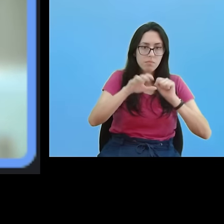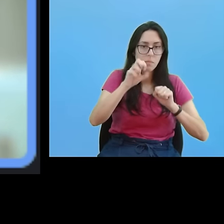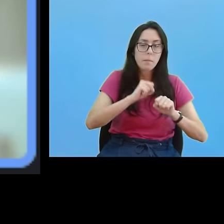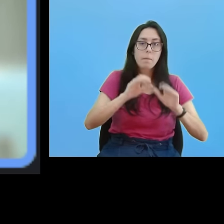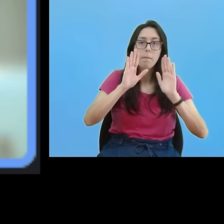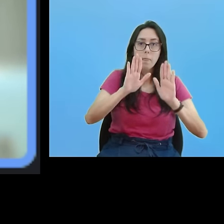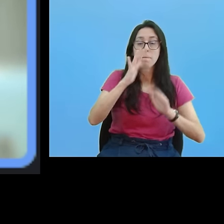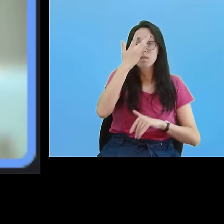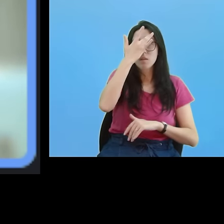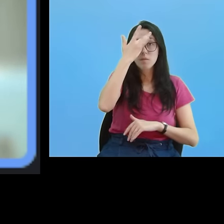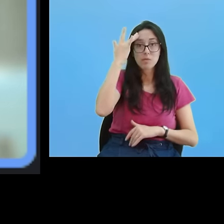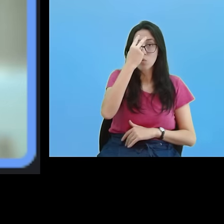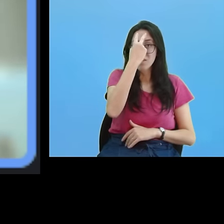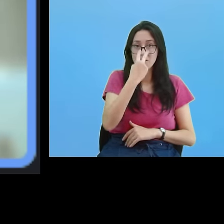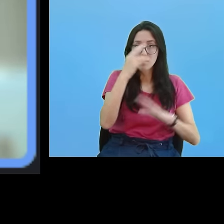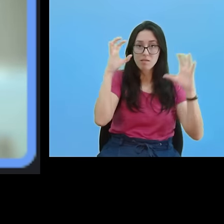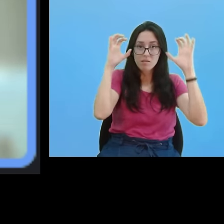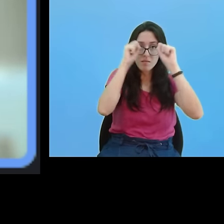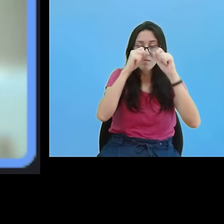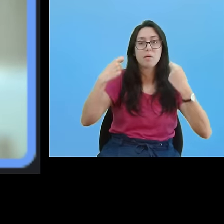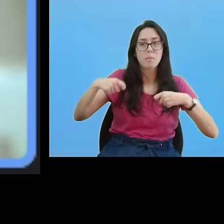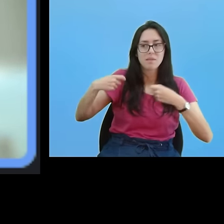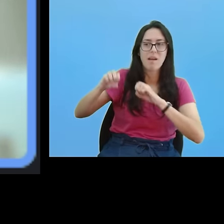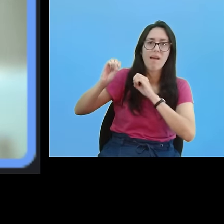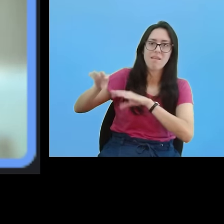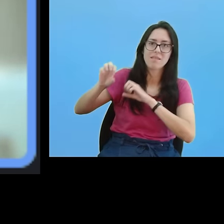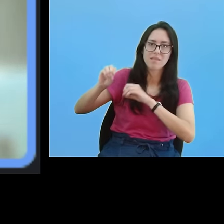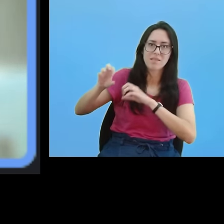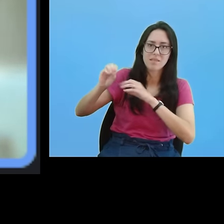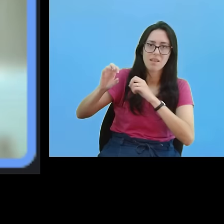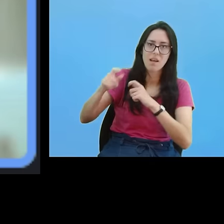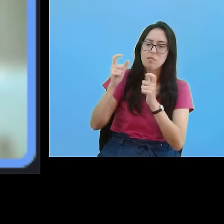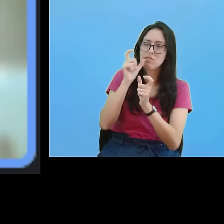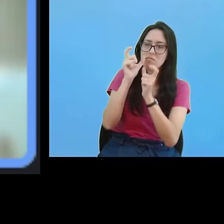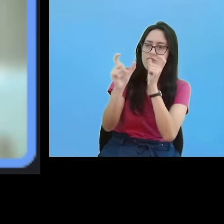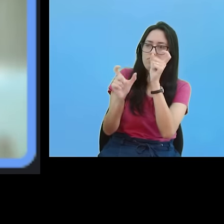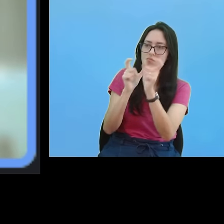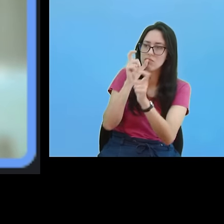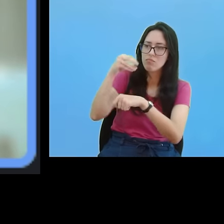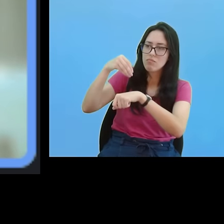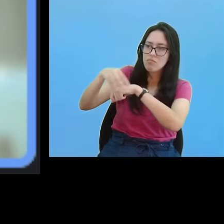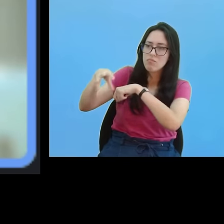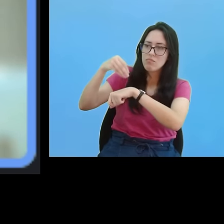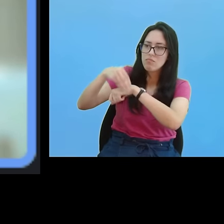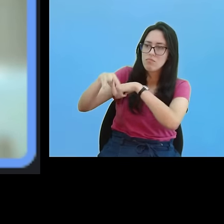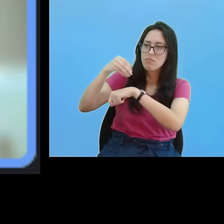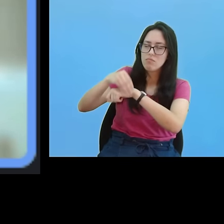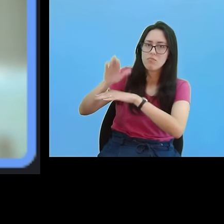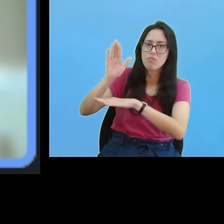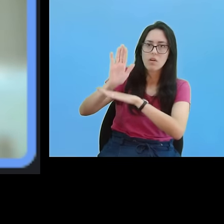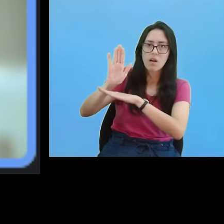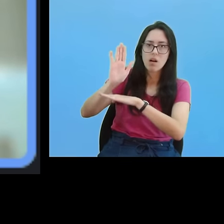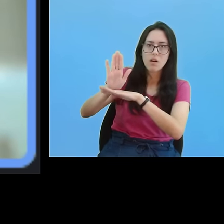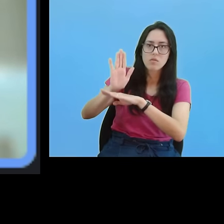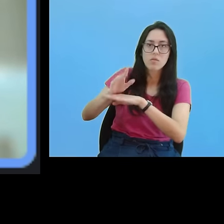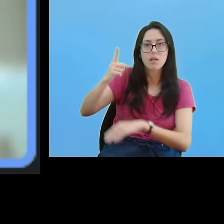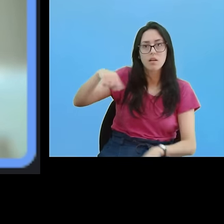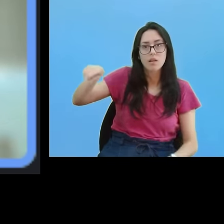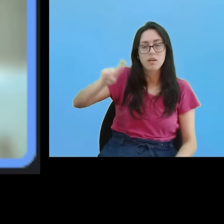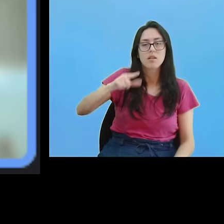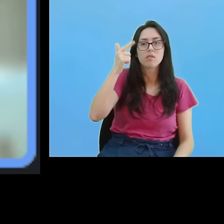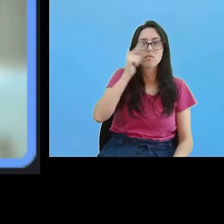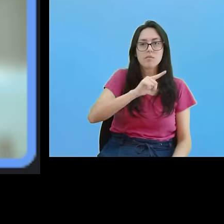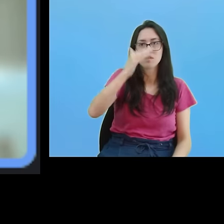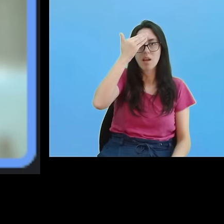baixa visão, a gente precisa ensinar, verbalizar, trazer técnicas que oportunizem, então, que eles entendam como